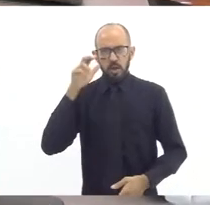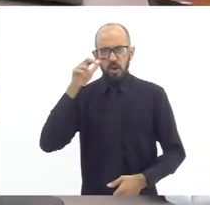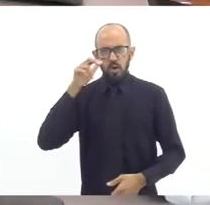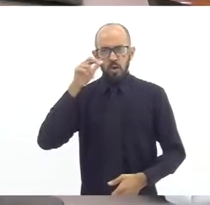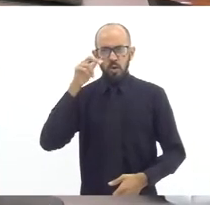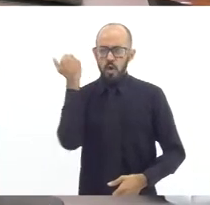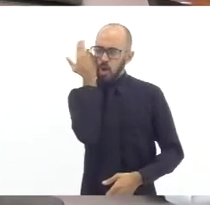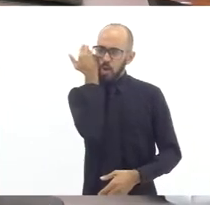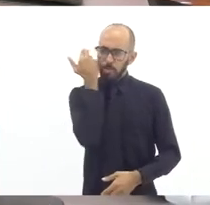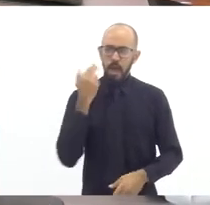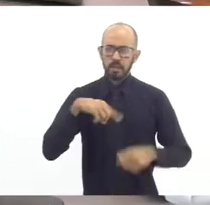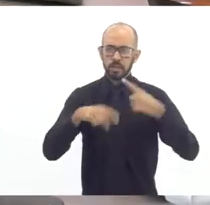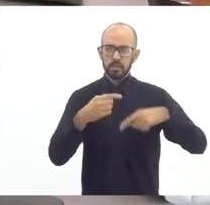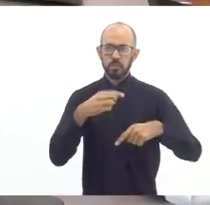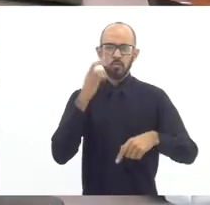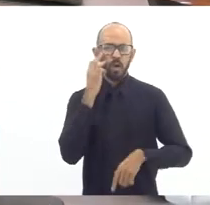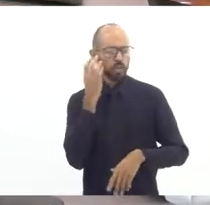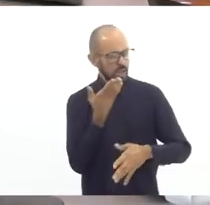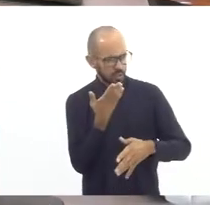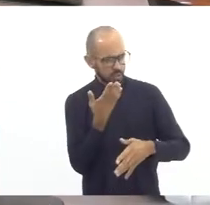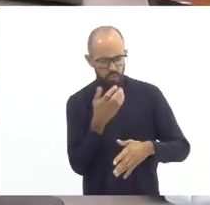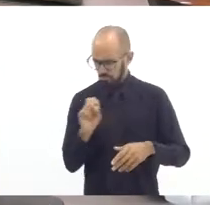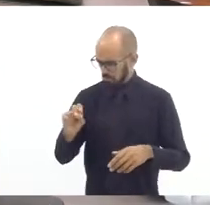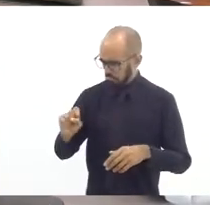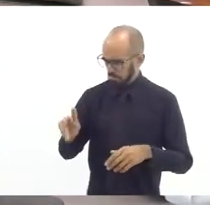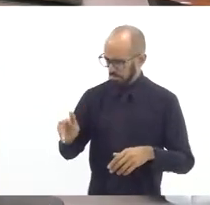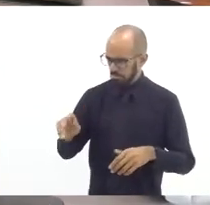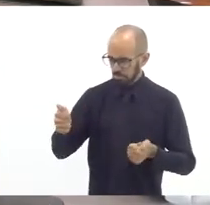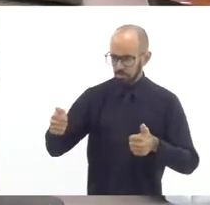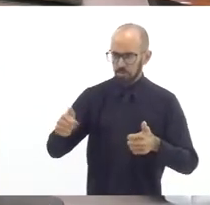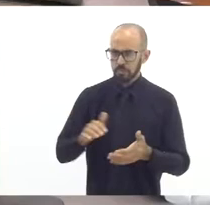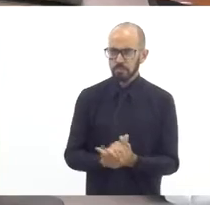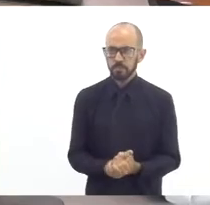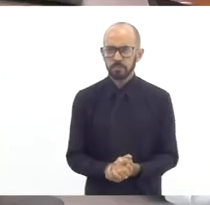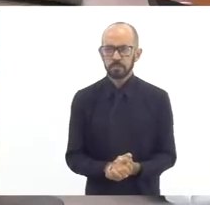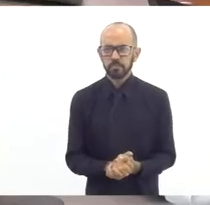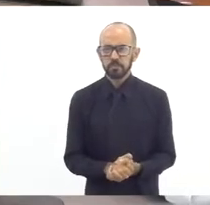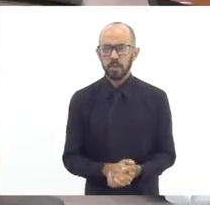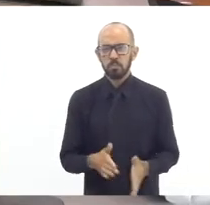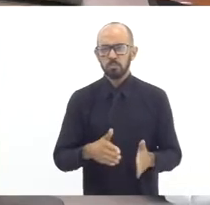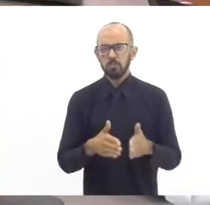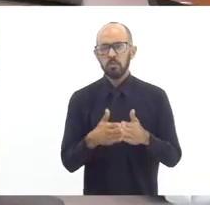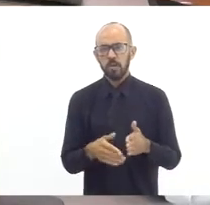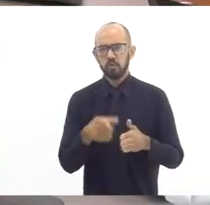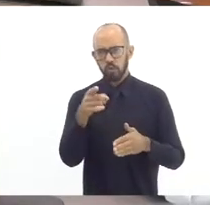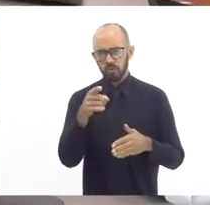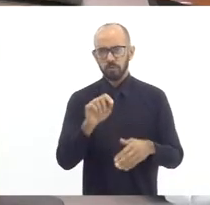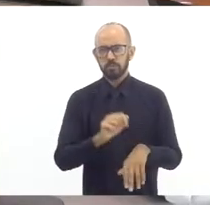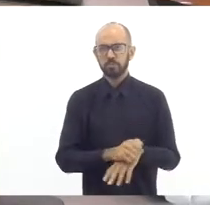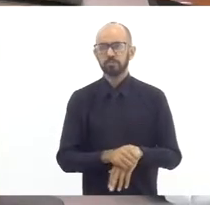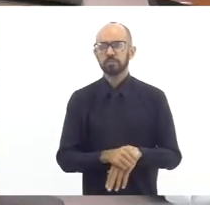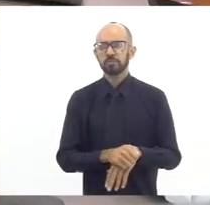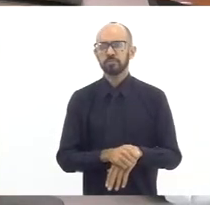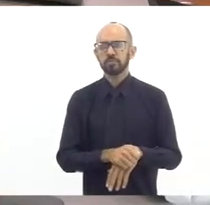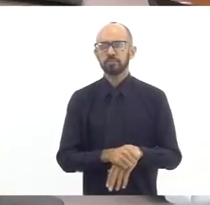Valdec? Pode passar para o Eliomar, depois eu falo. Passa o microfone para o Valdec, ou Eliomar, por